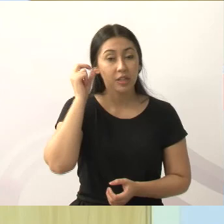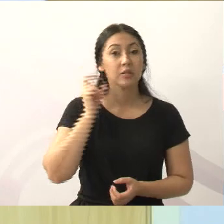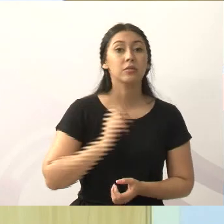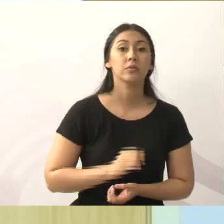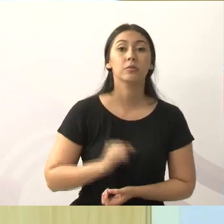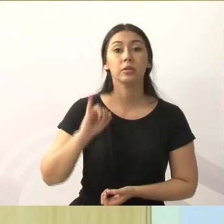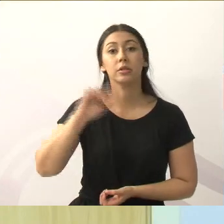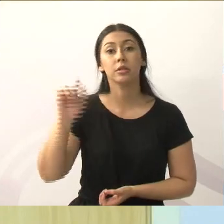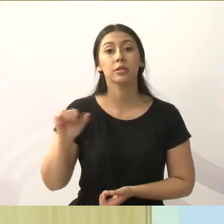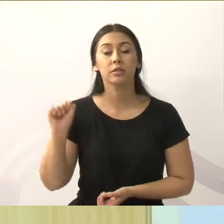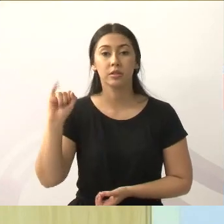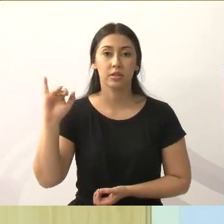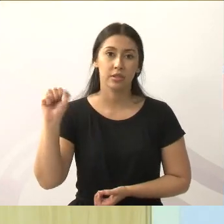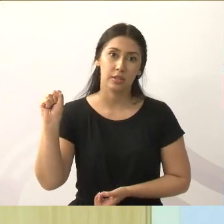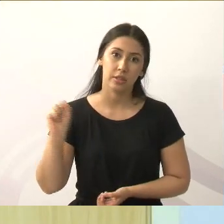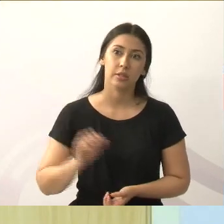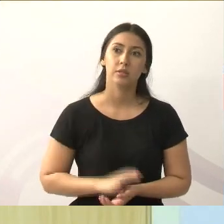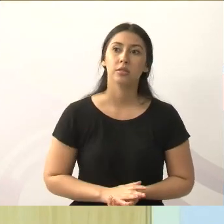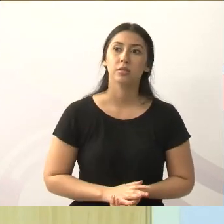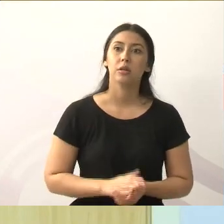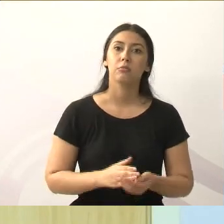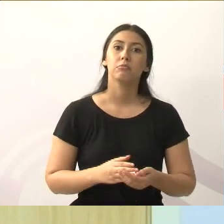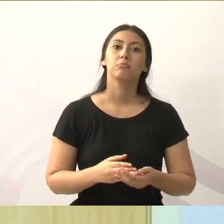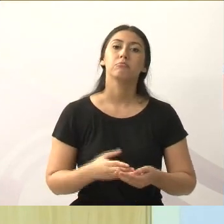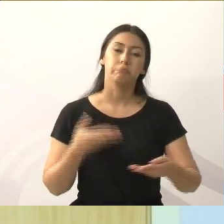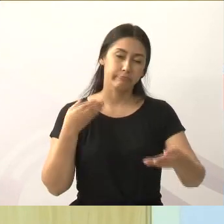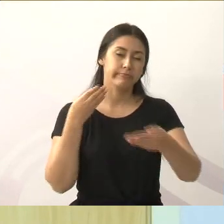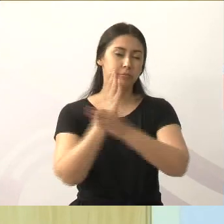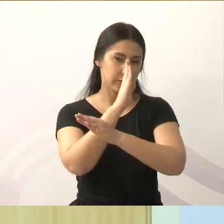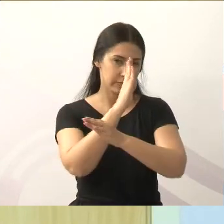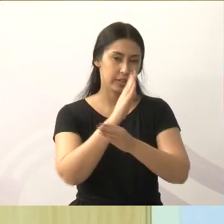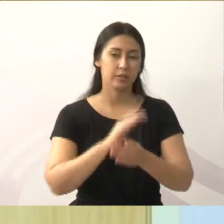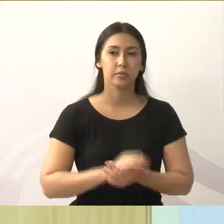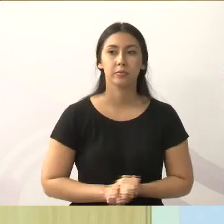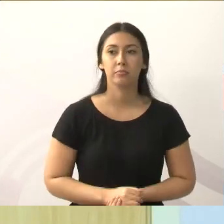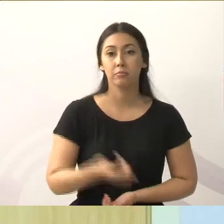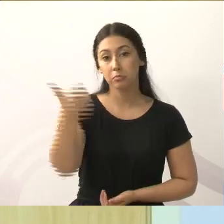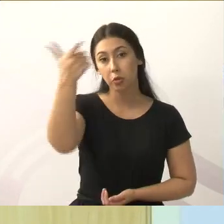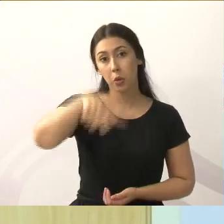Santana. Projeto aprovado por unanimidade, 12 votos favoráveis. Próximo projeto.